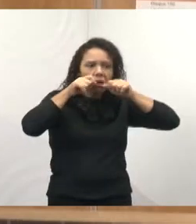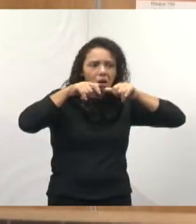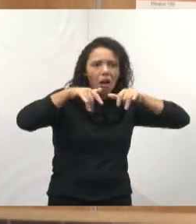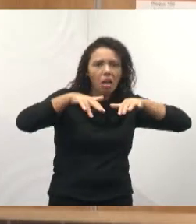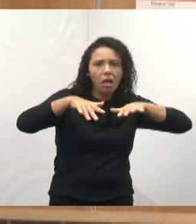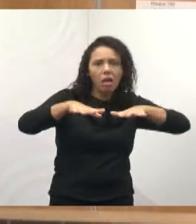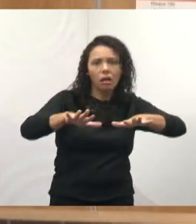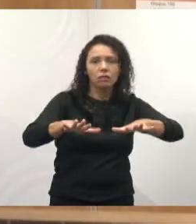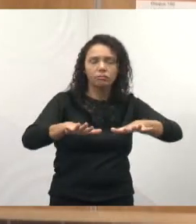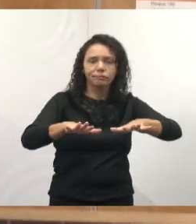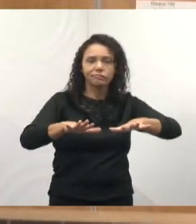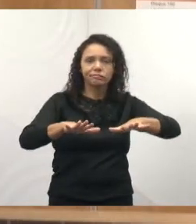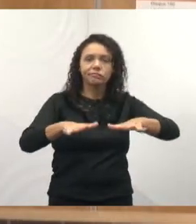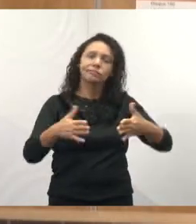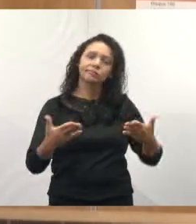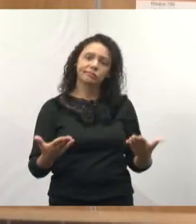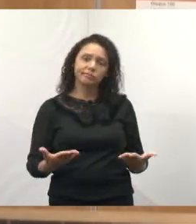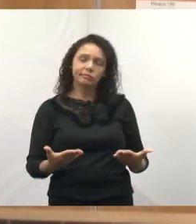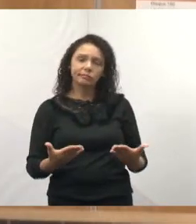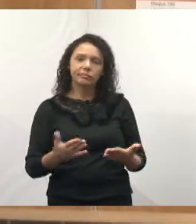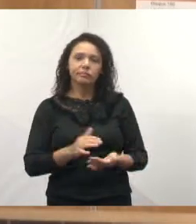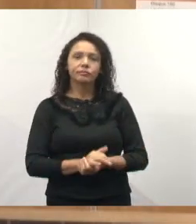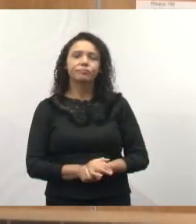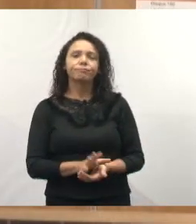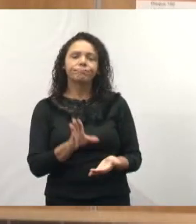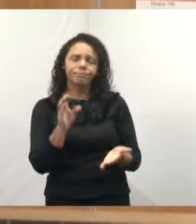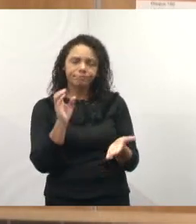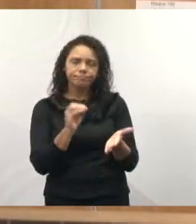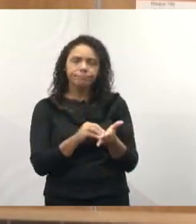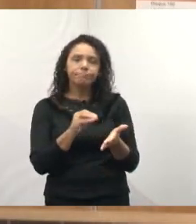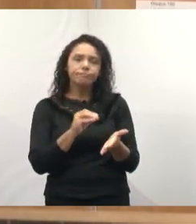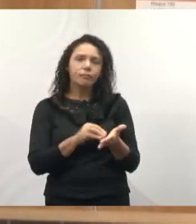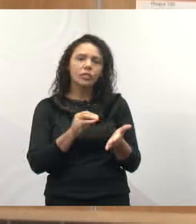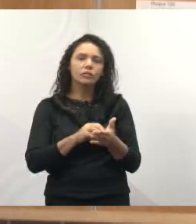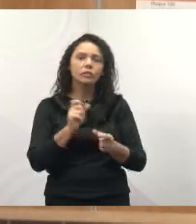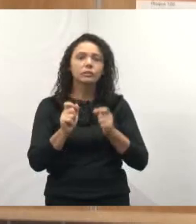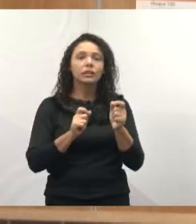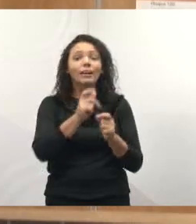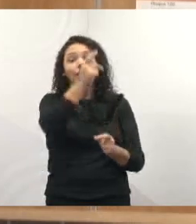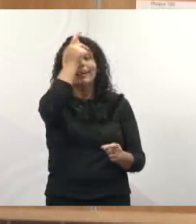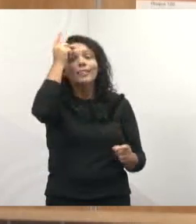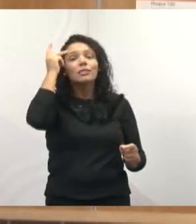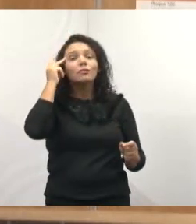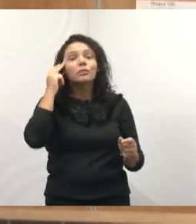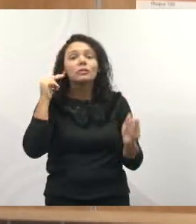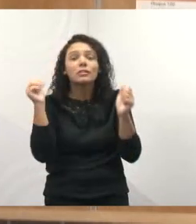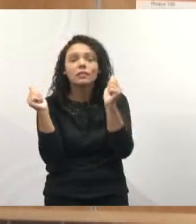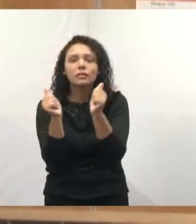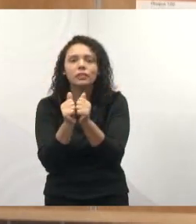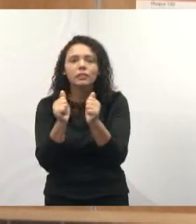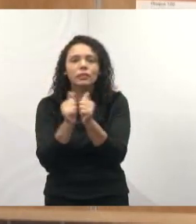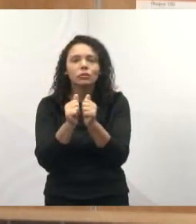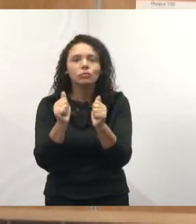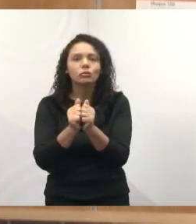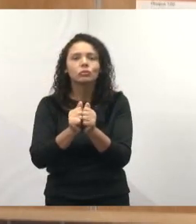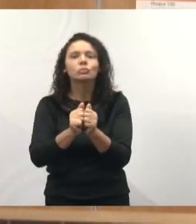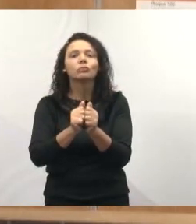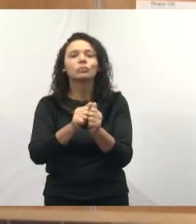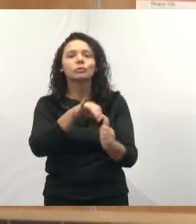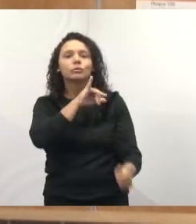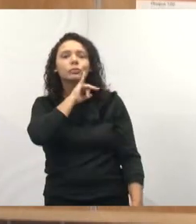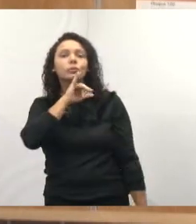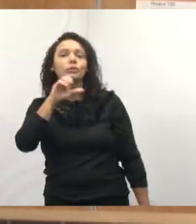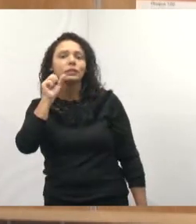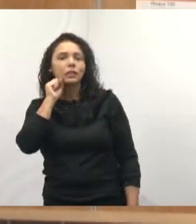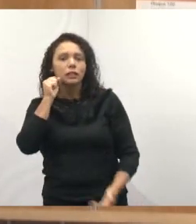a qualidade do trabalho. É isso que está faltando um pouquinho nas pessoas, dos cabeças que rodeia esse homem que subiu na tribuna aqui,